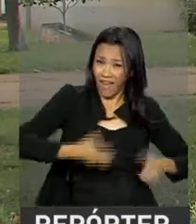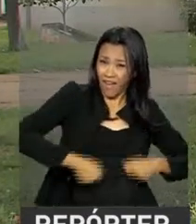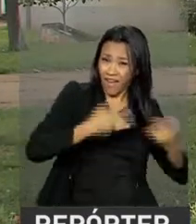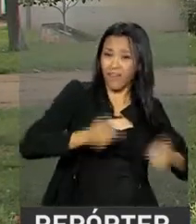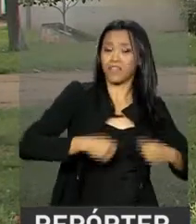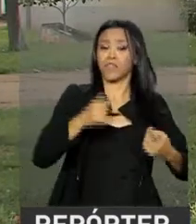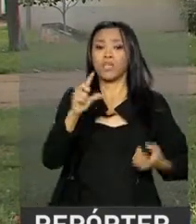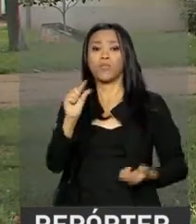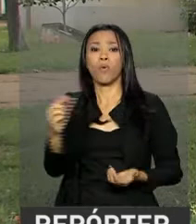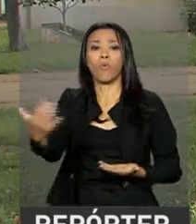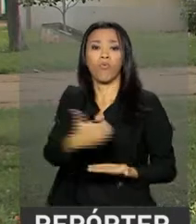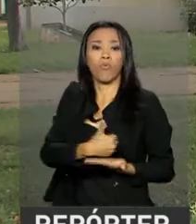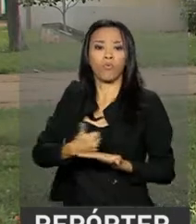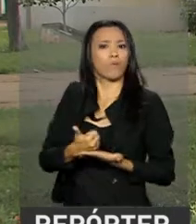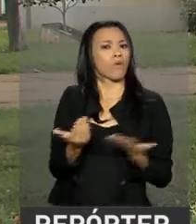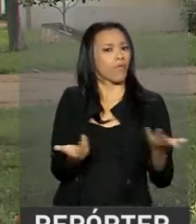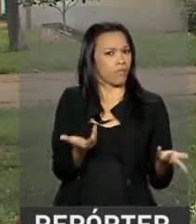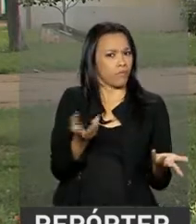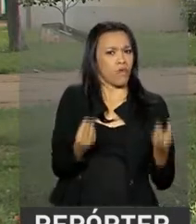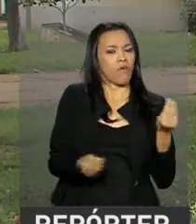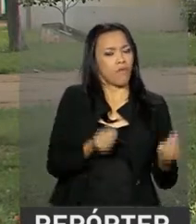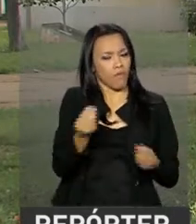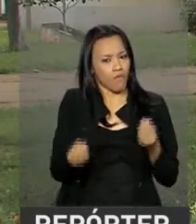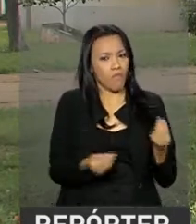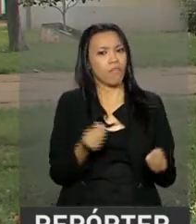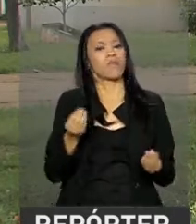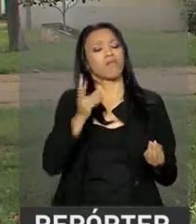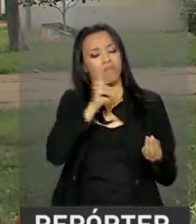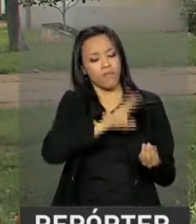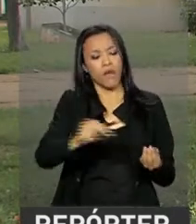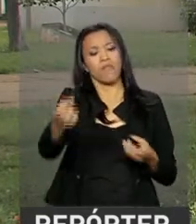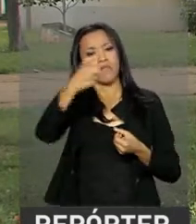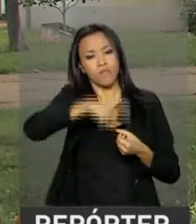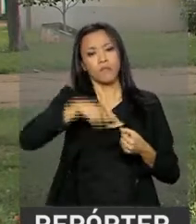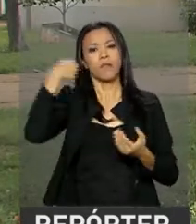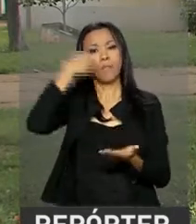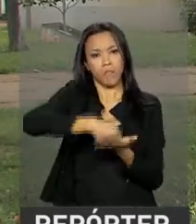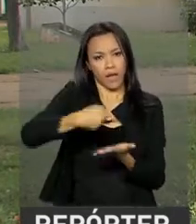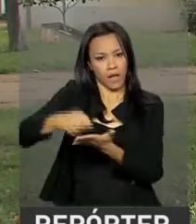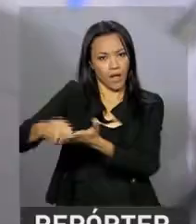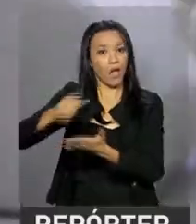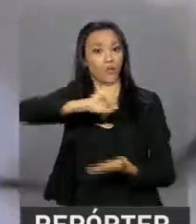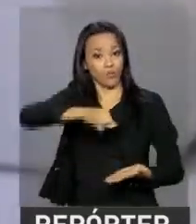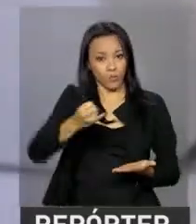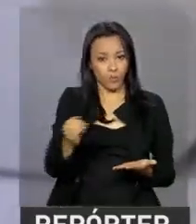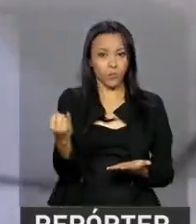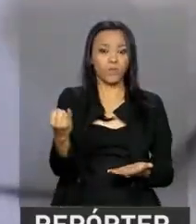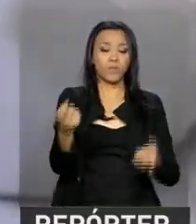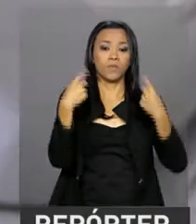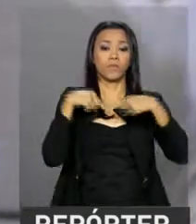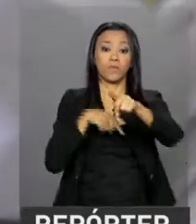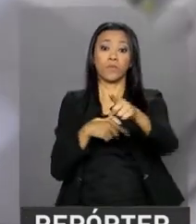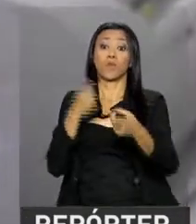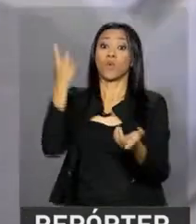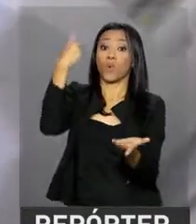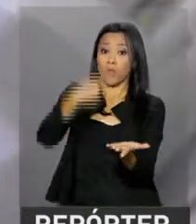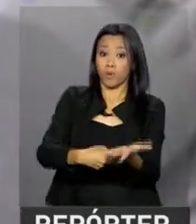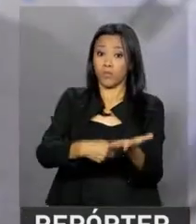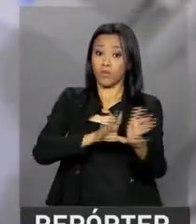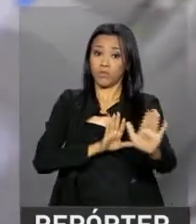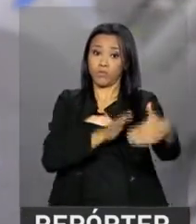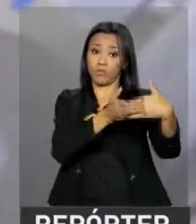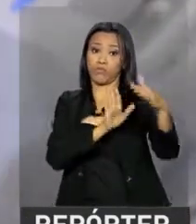benefícios vão ser revertidas e voltaram a pagar os valores anteriores com juros o acordo vem num momento em que